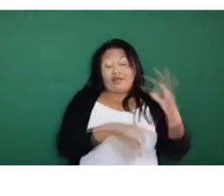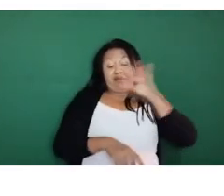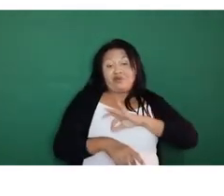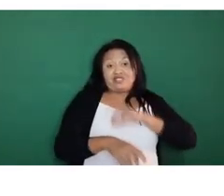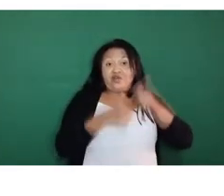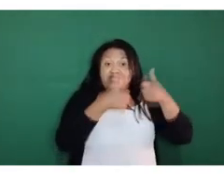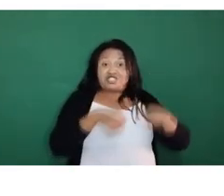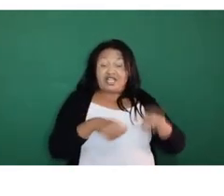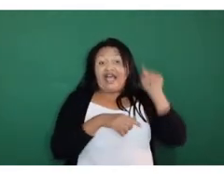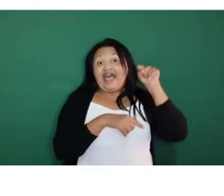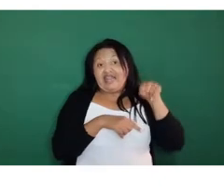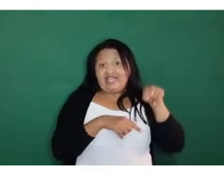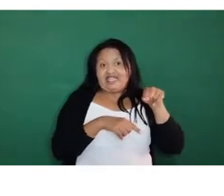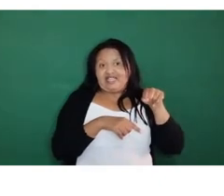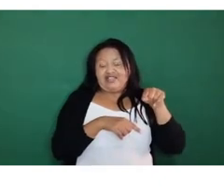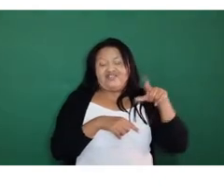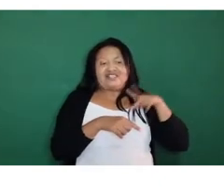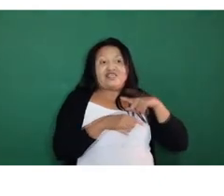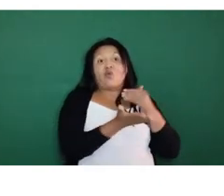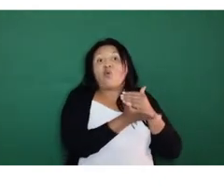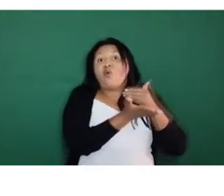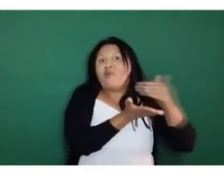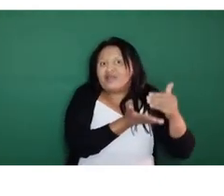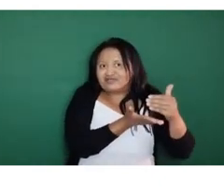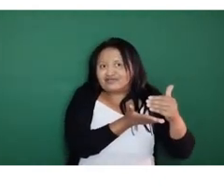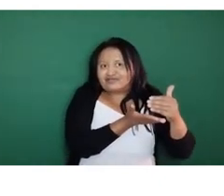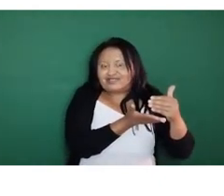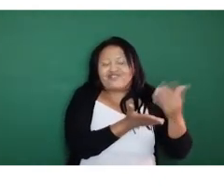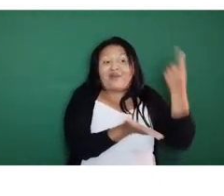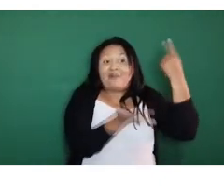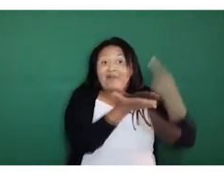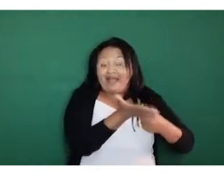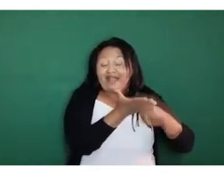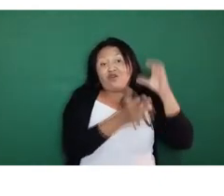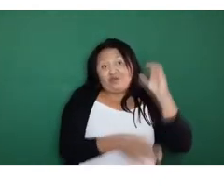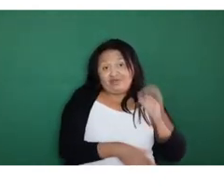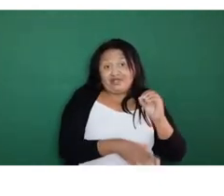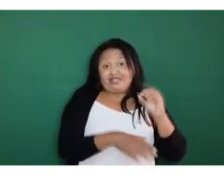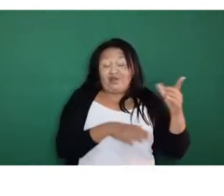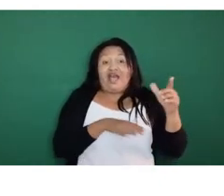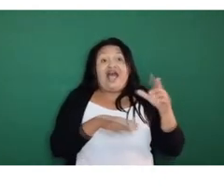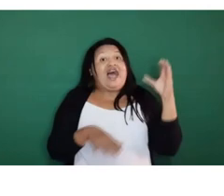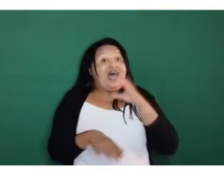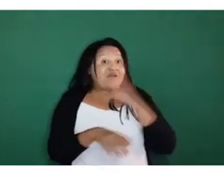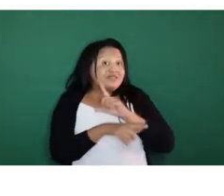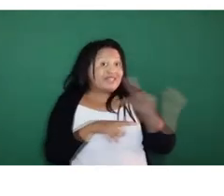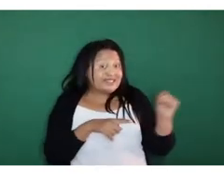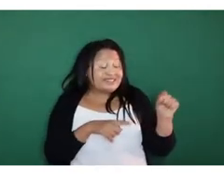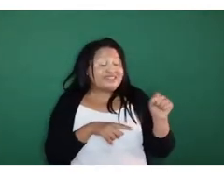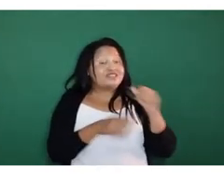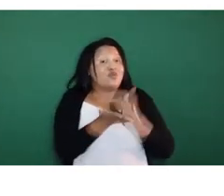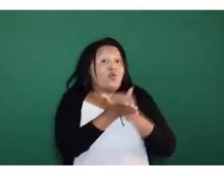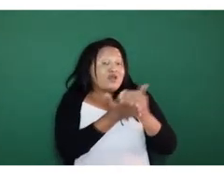está ali vai ser a nossa posição inicial e a gente vai marcar ali como zero a velocidade inicial ou no caso